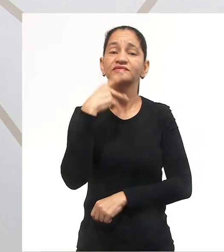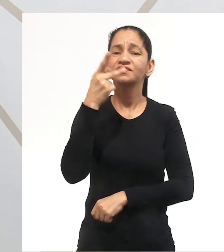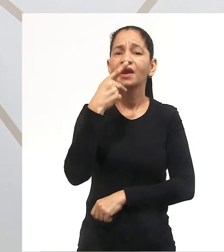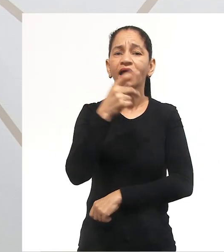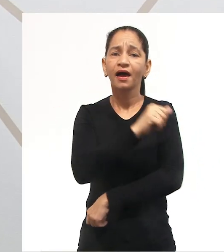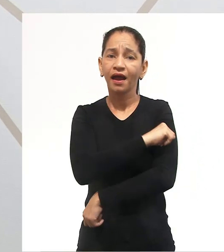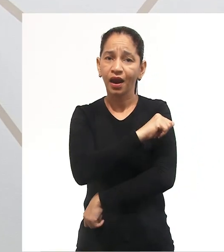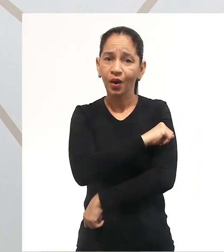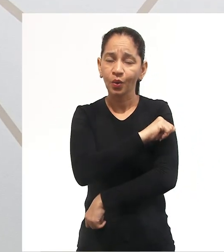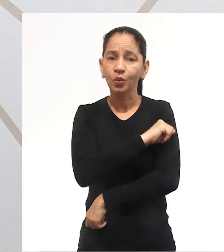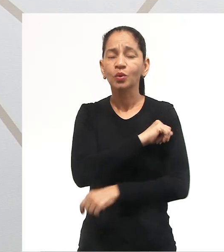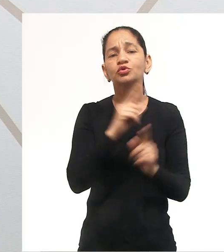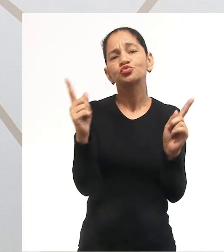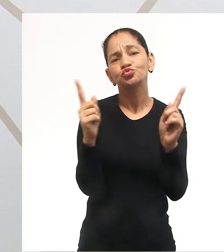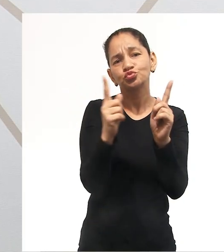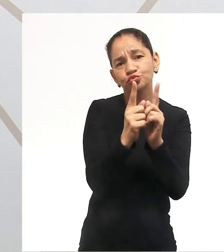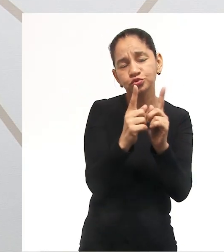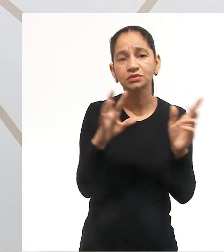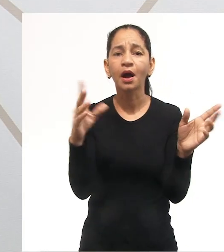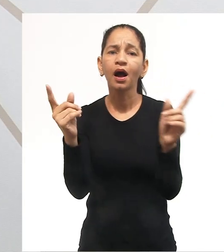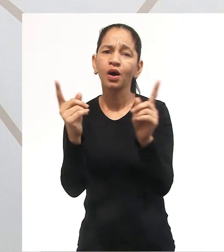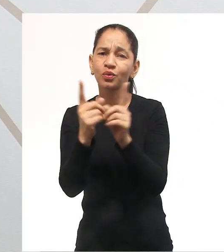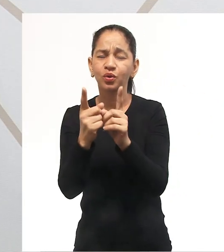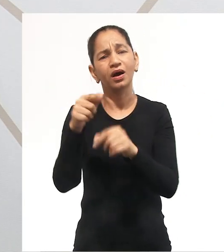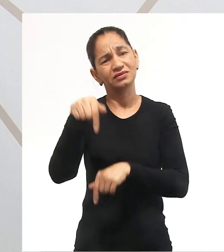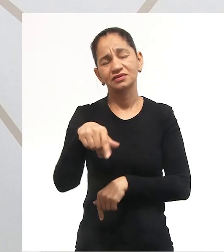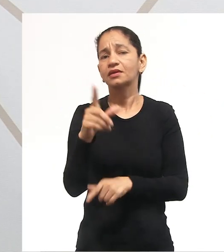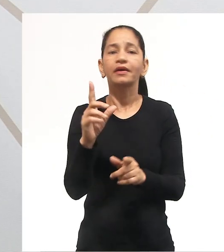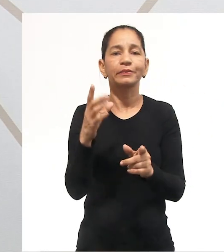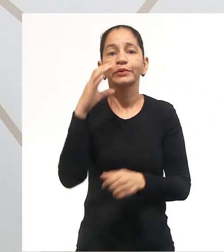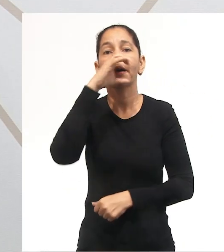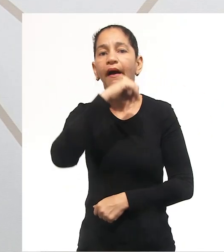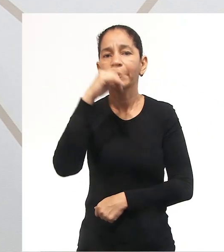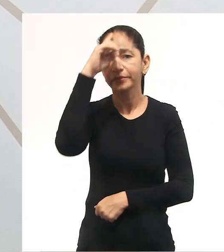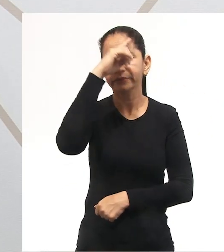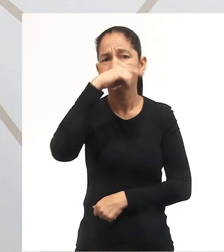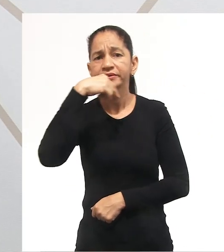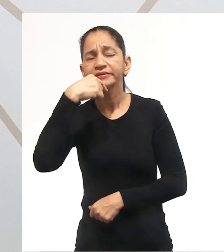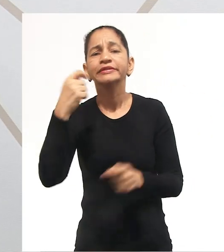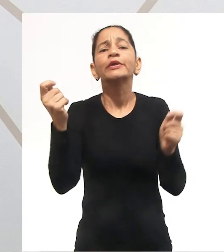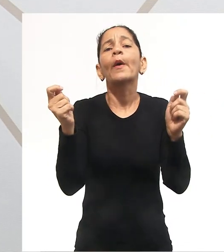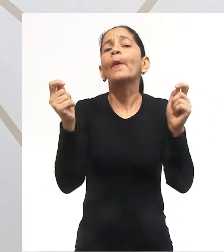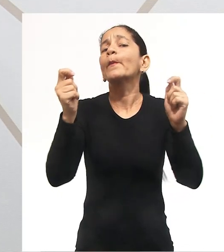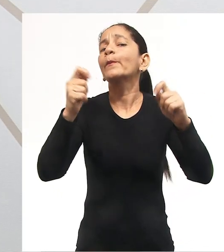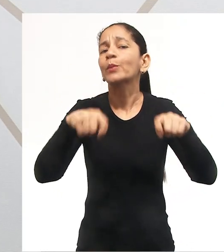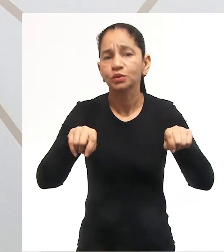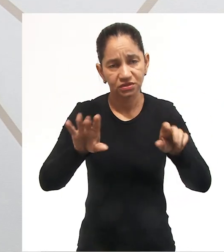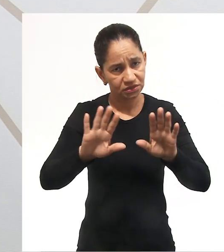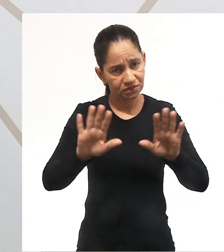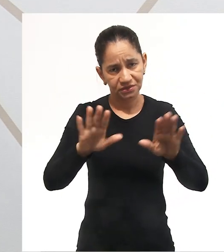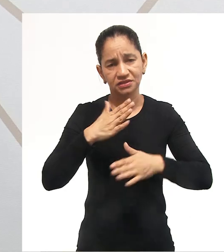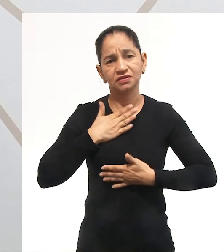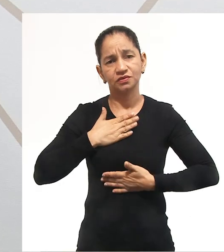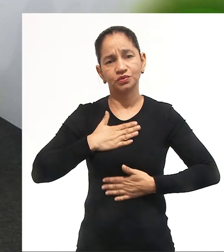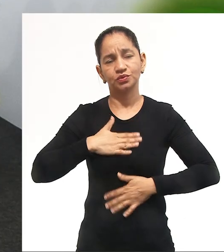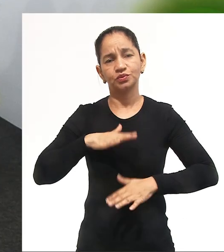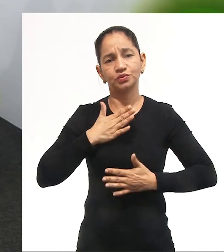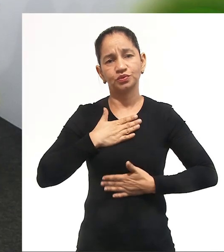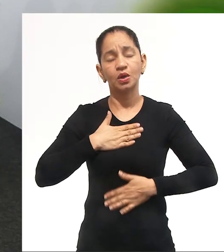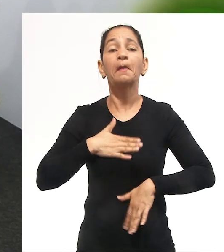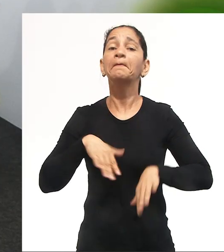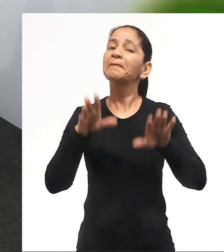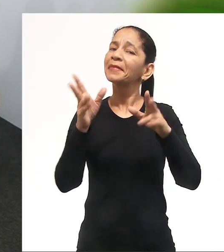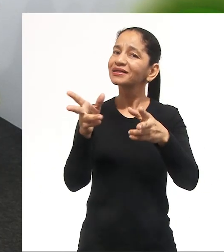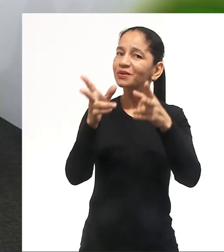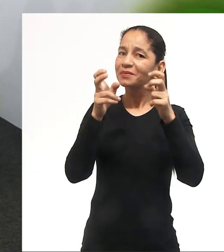uma trajetória curtinha, né, por causa do nosso tempo, é claro, né, em 30 minutos vai ser o que é possível,